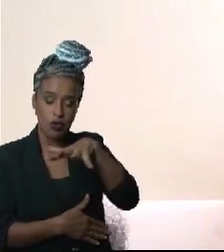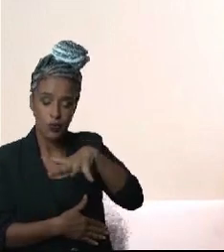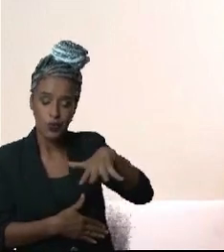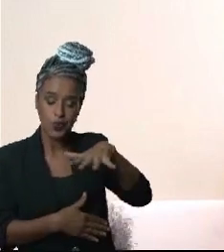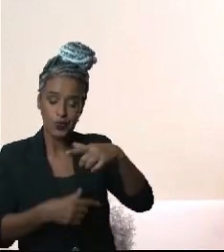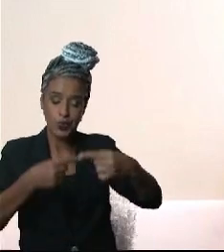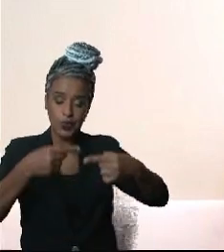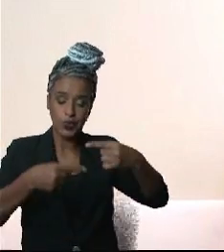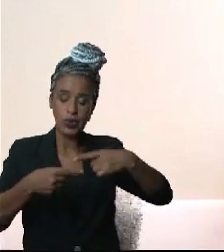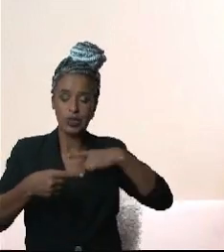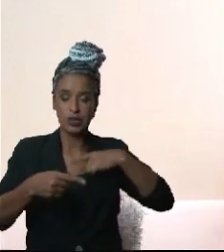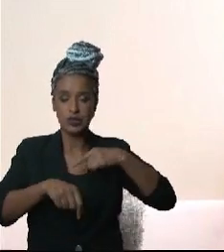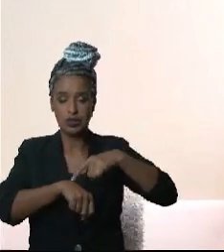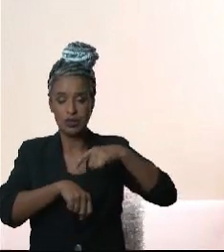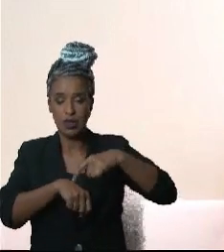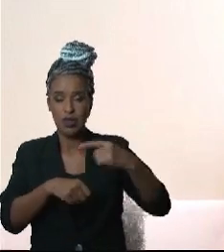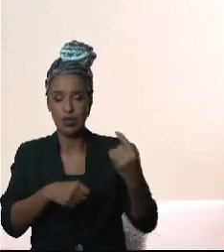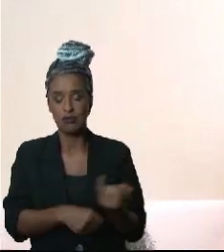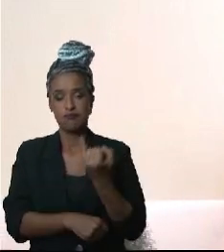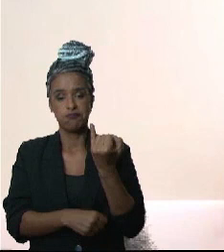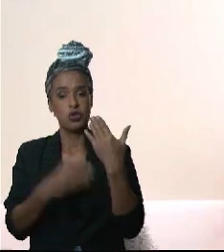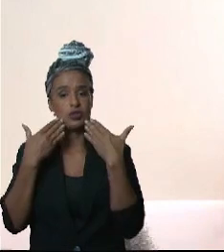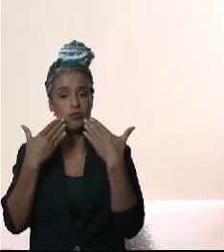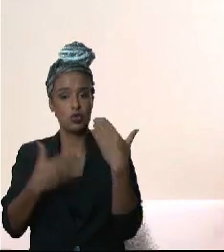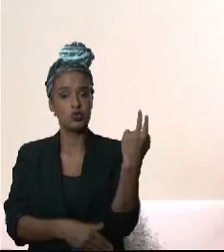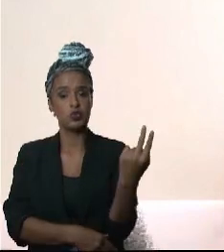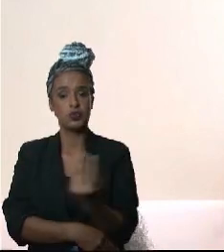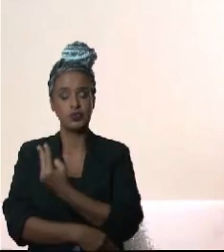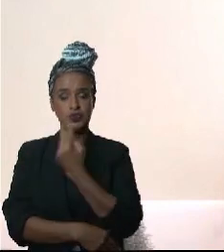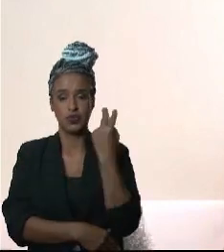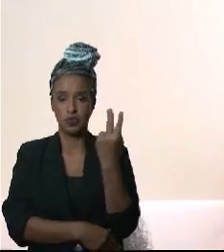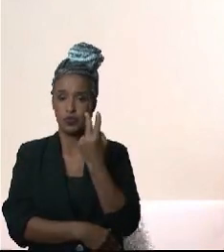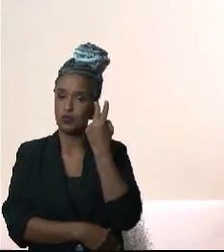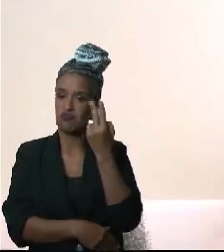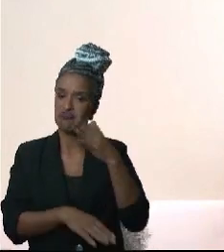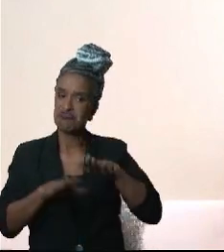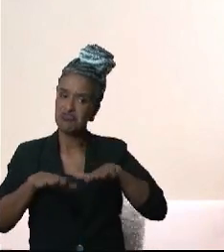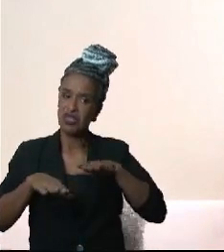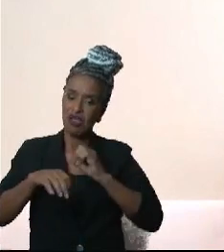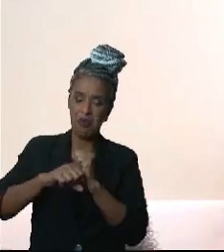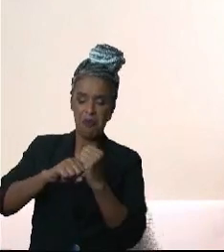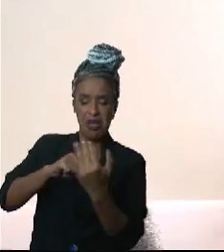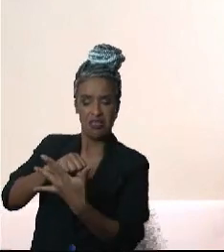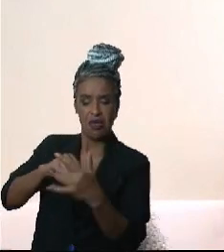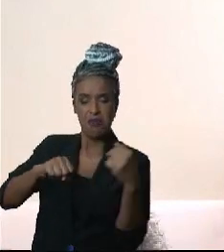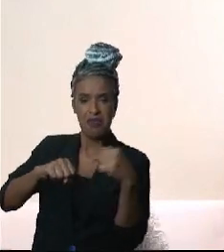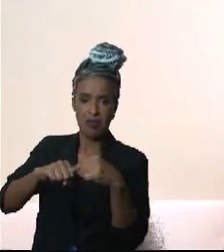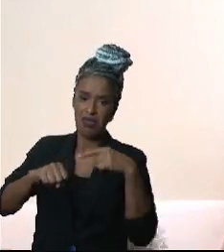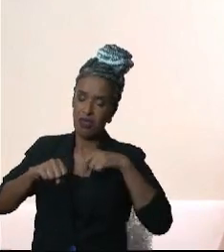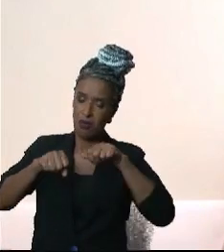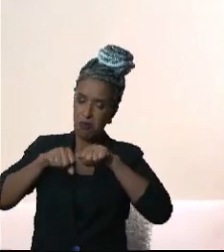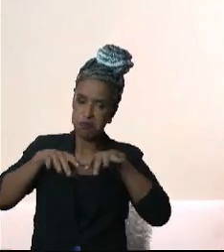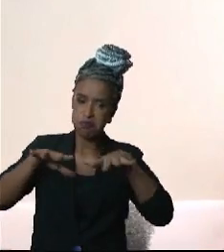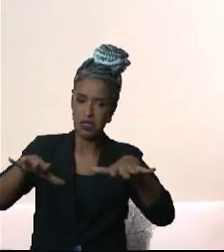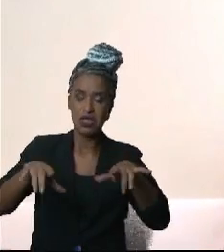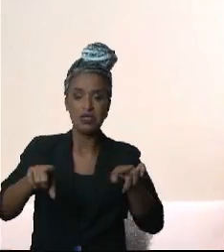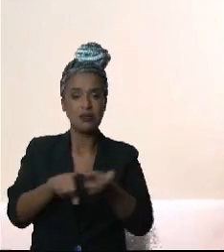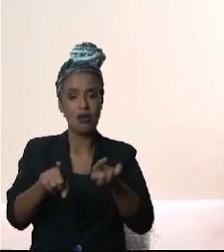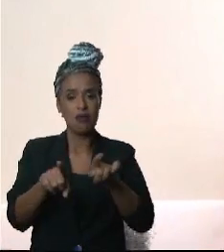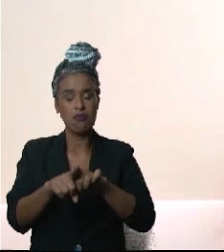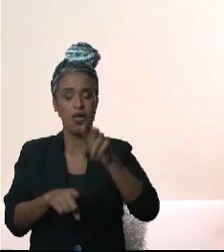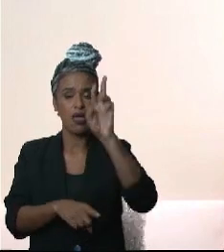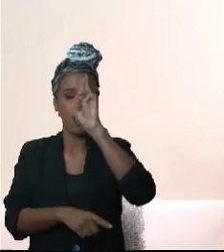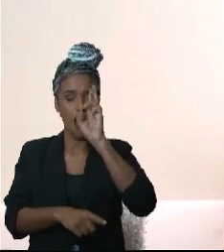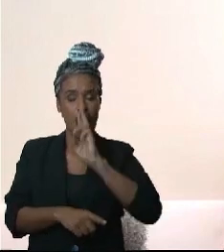não fizeram outra coisa senão ressaltar a sua importância. Talvez por causa da pandemia de Covid e a agressão russa à